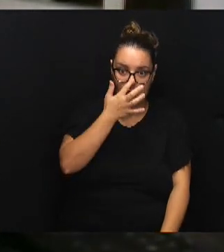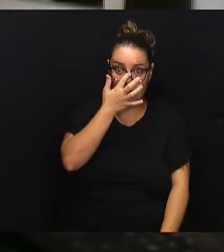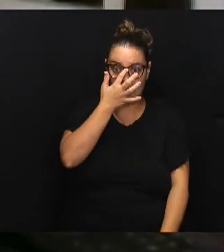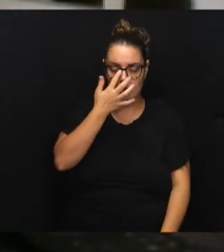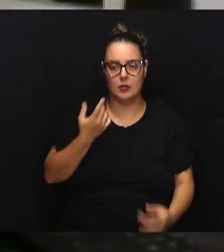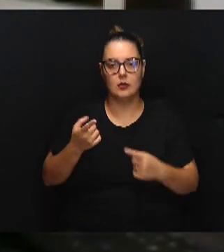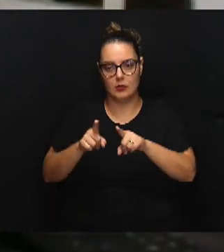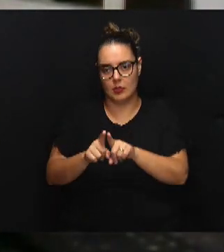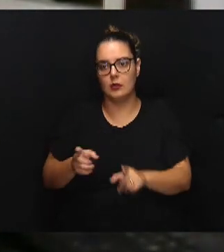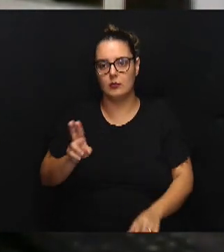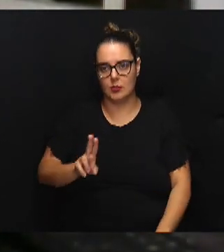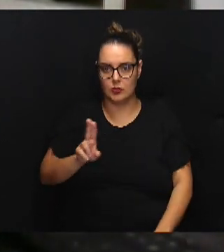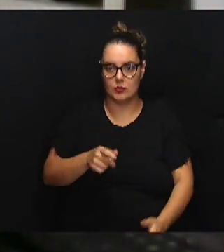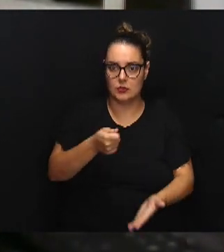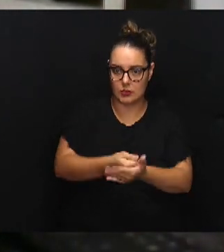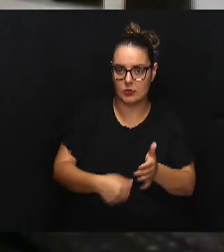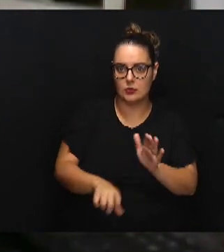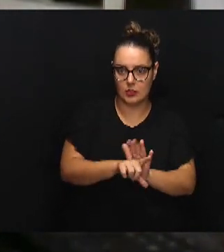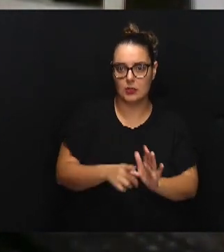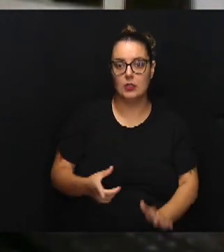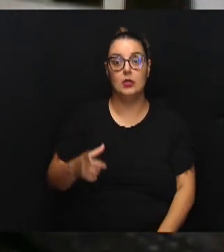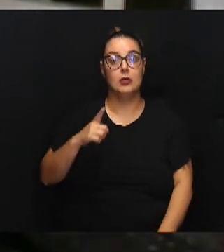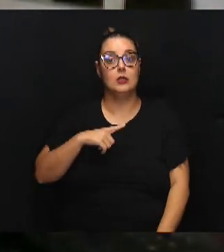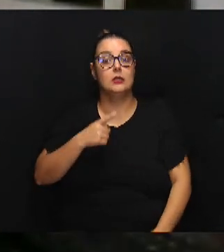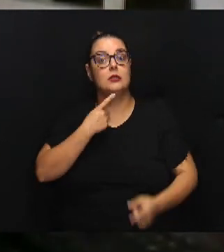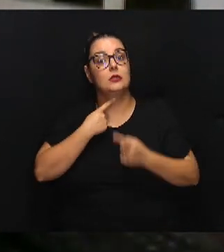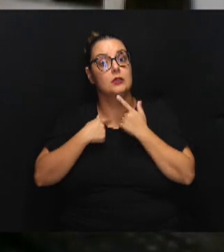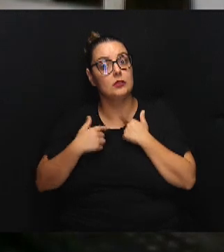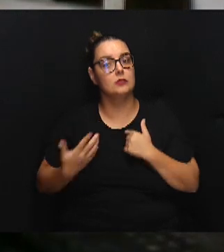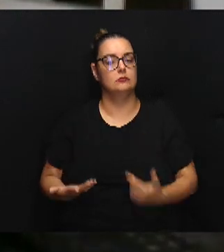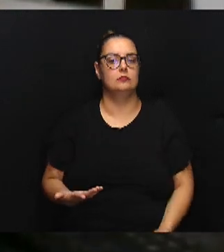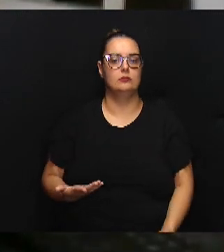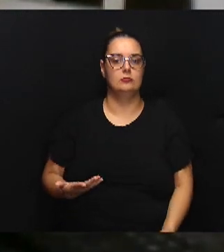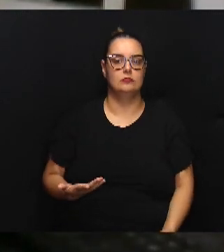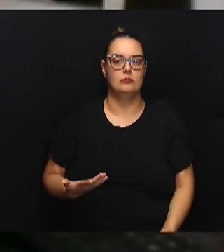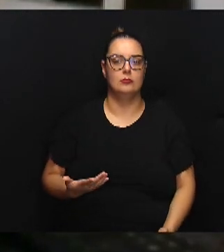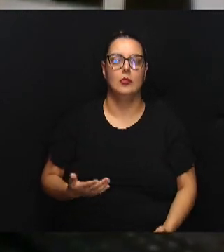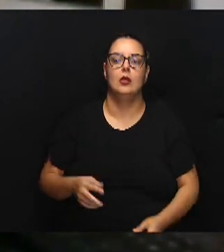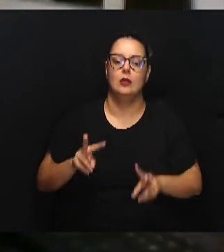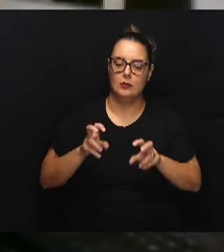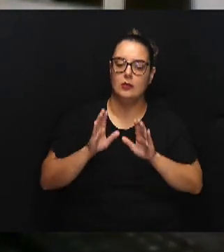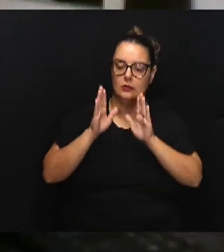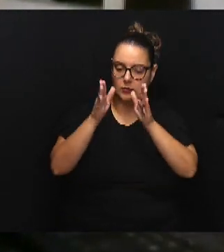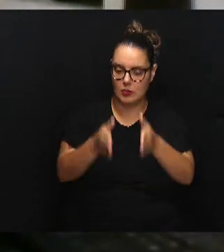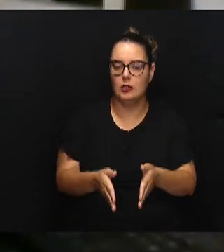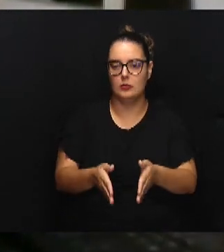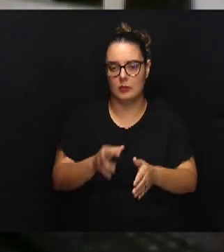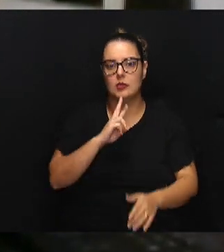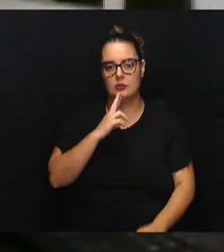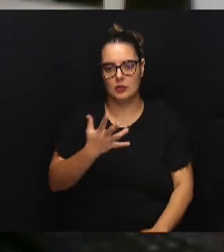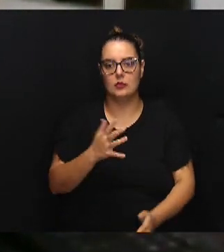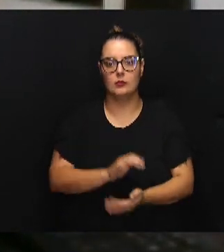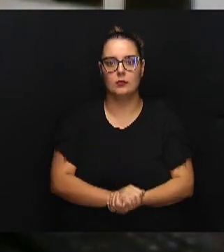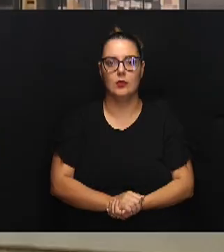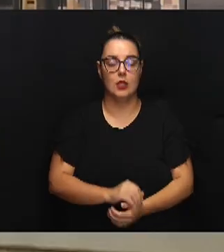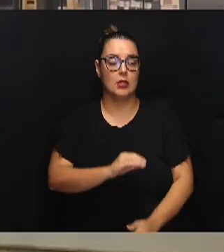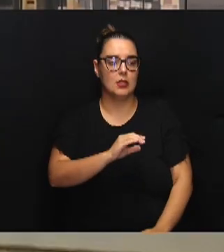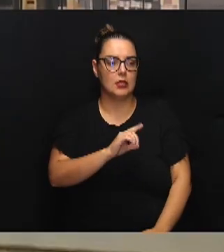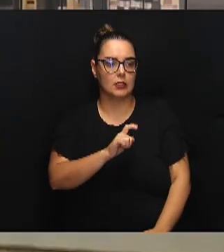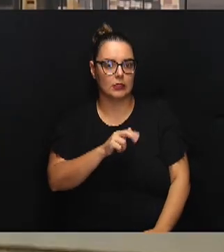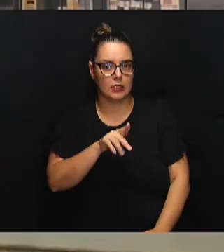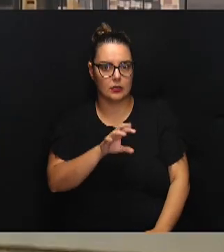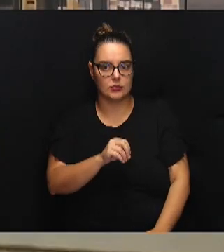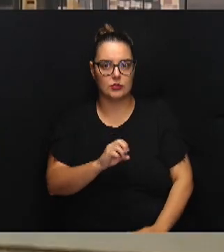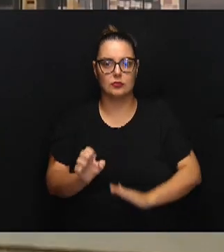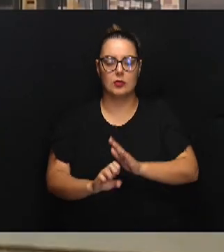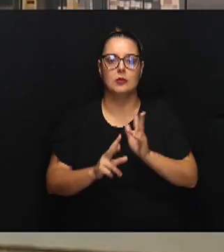né, e aplicando a legislação, se tem essa vontade, o assunto ele é direcionado para se resolver. E, Cláudio, uma empresa como a de